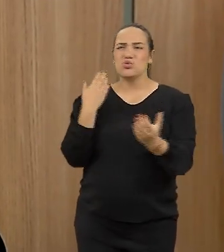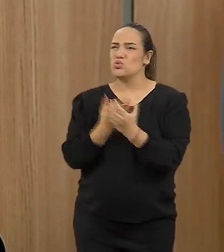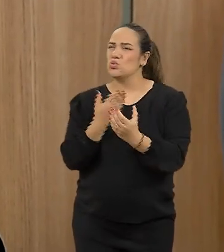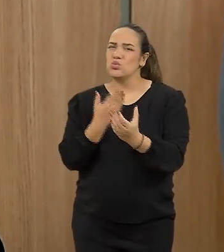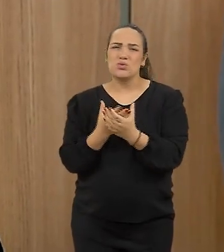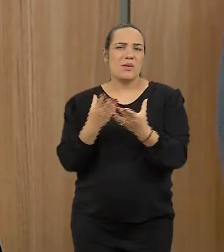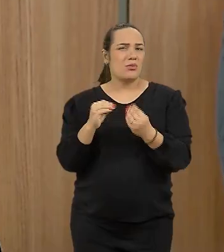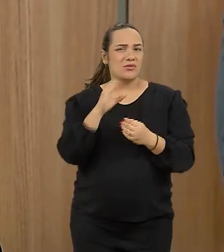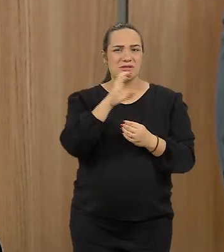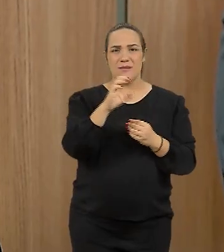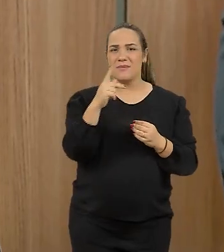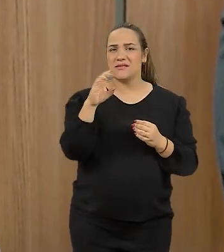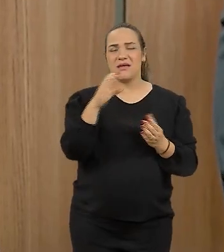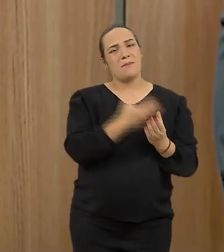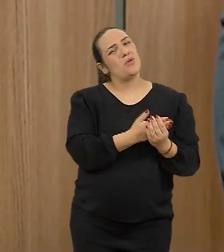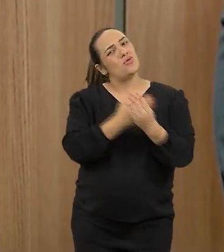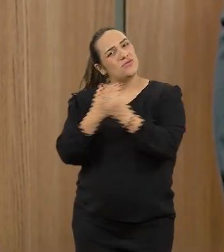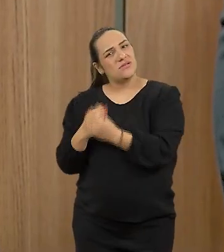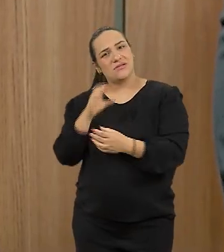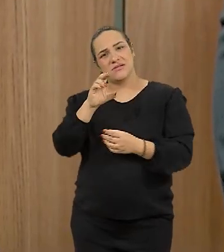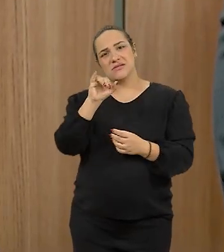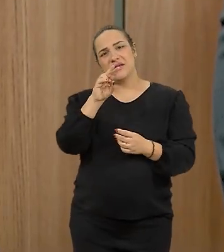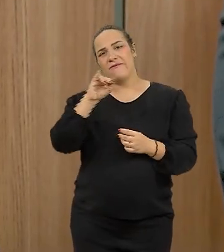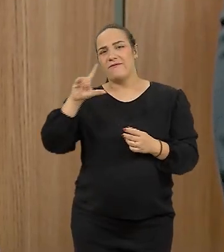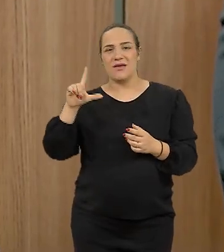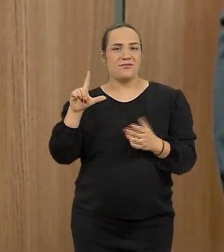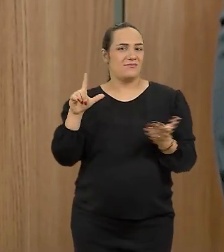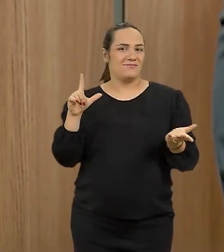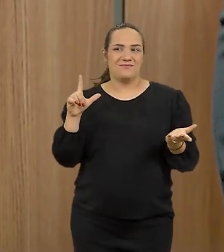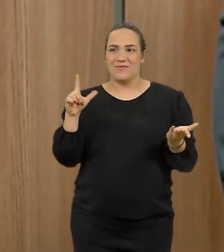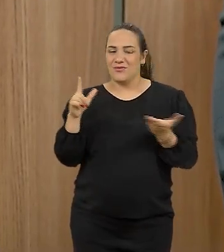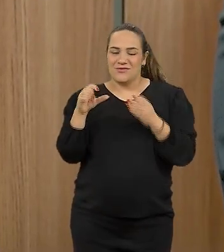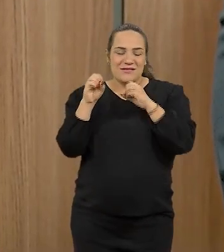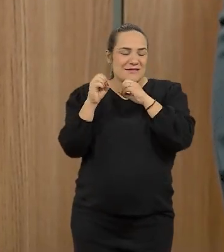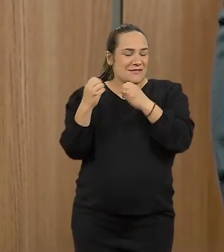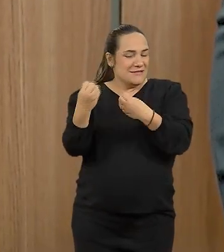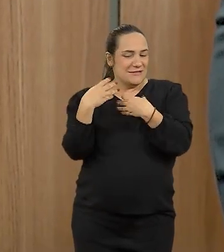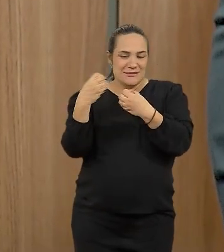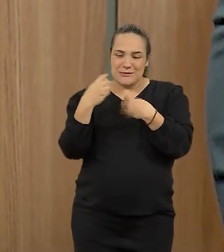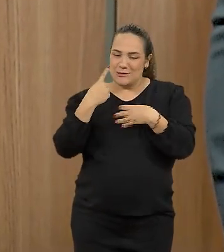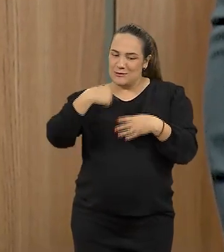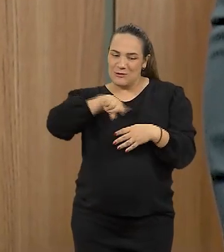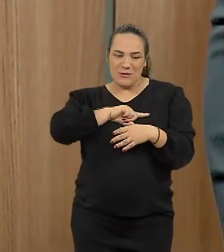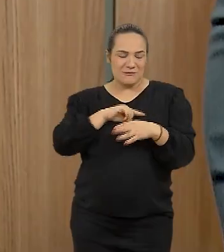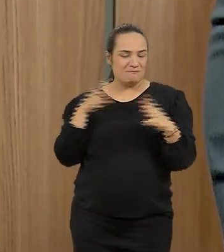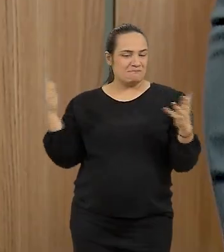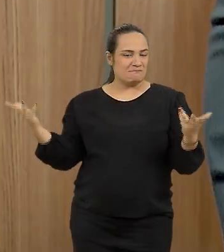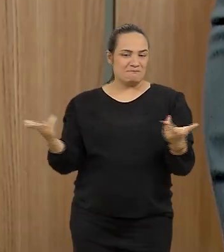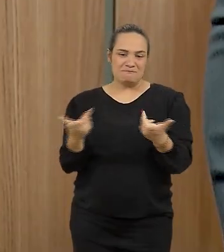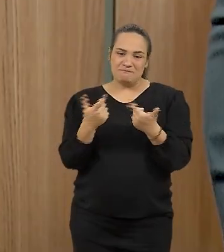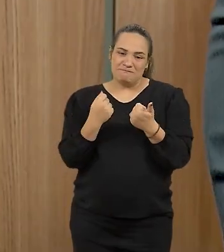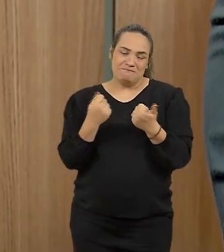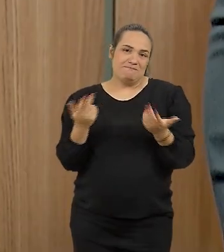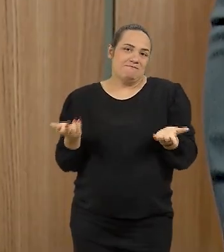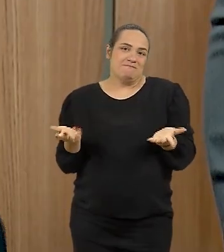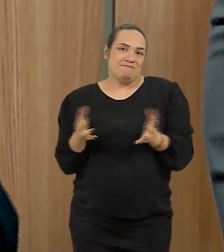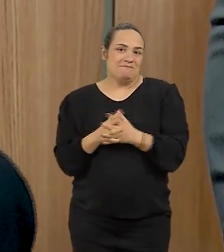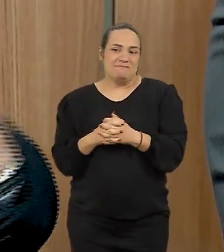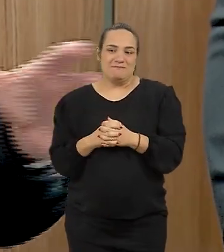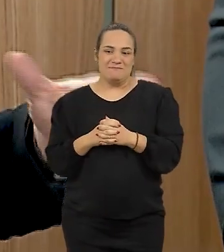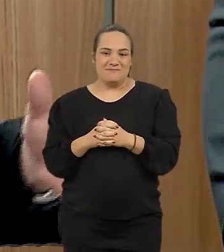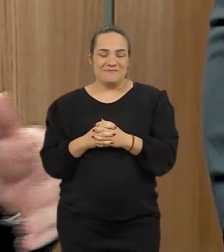um desembargador estudioso do processo civil, e que nos deu aqui, brindou com uma aula.